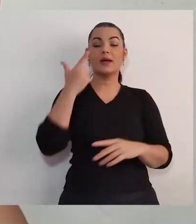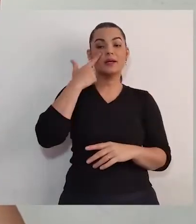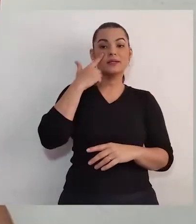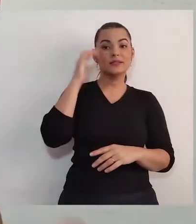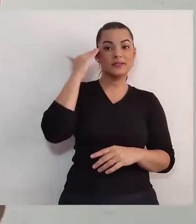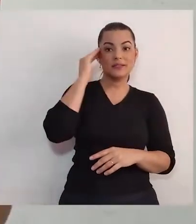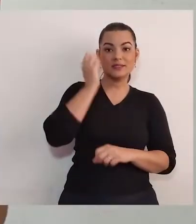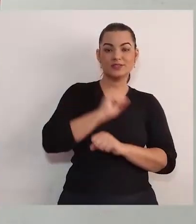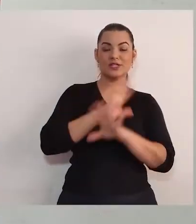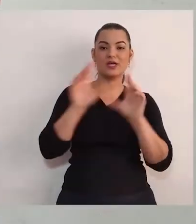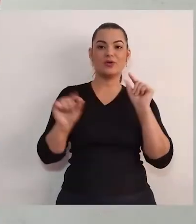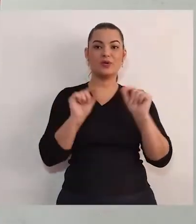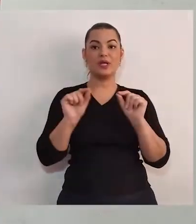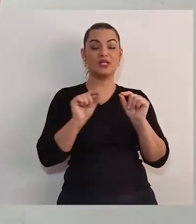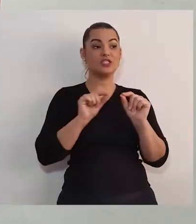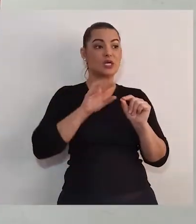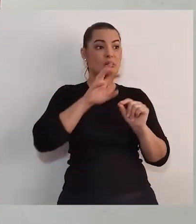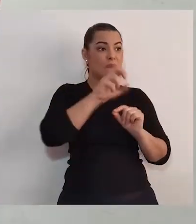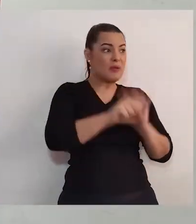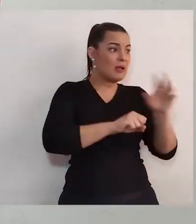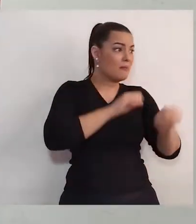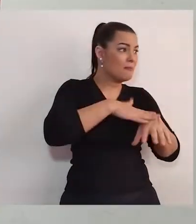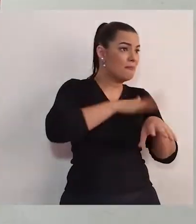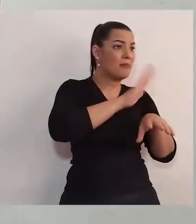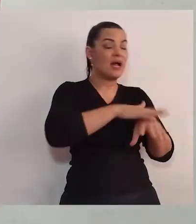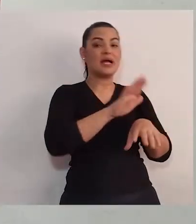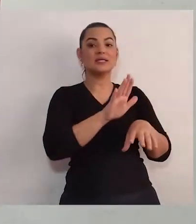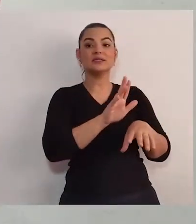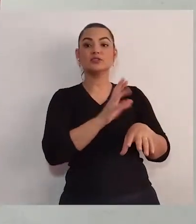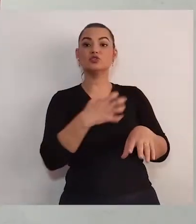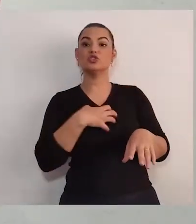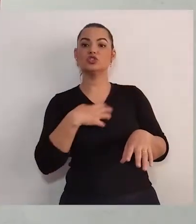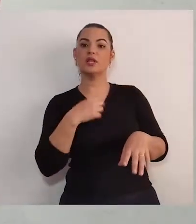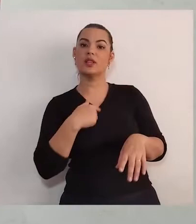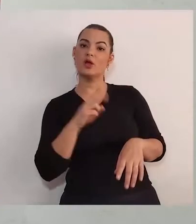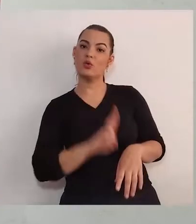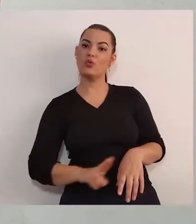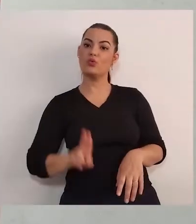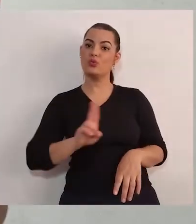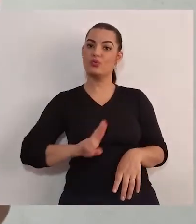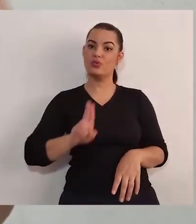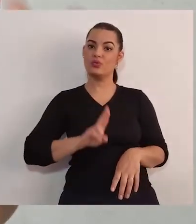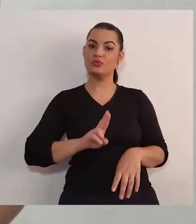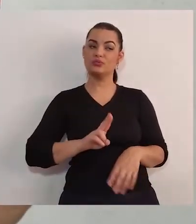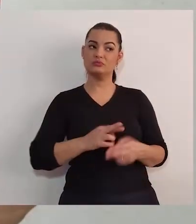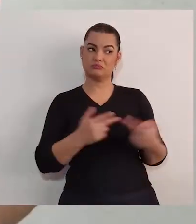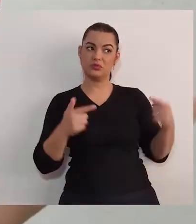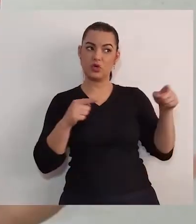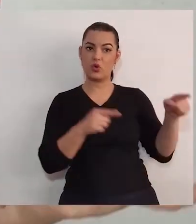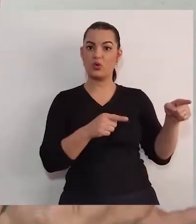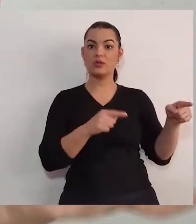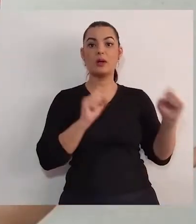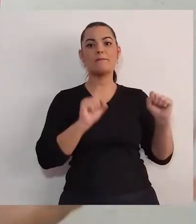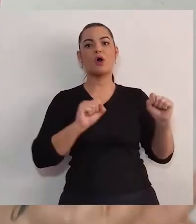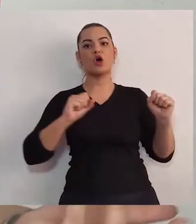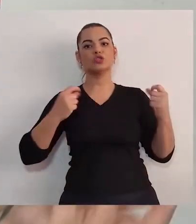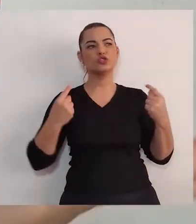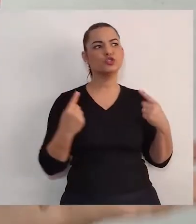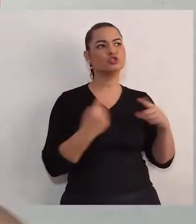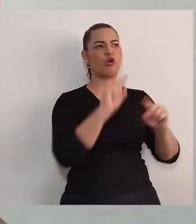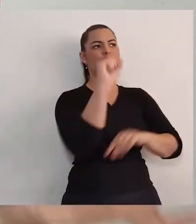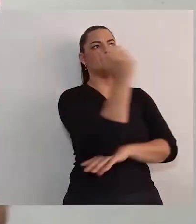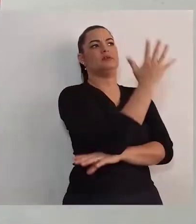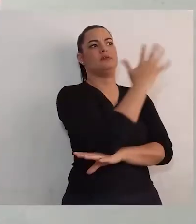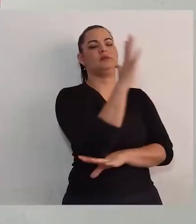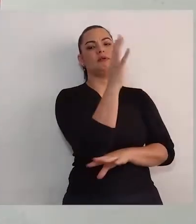recursos naturais e aquilo, o uso que eu faço desses recursos, ele pode aumentar o impacto